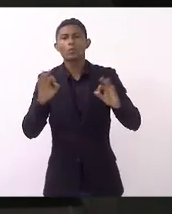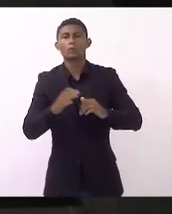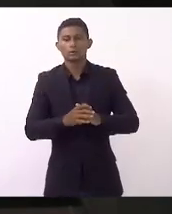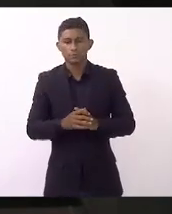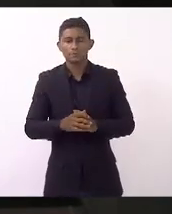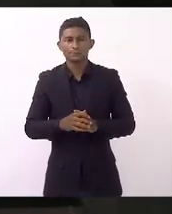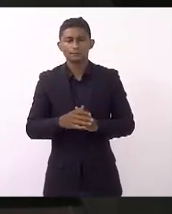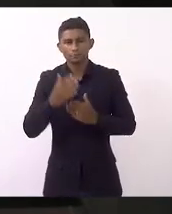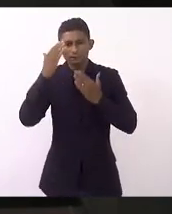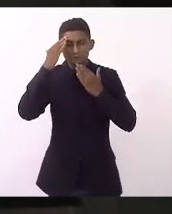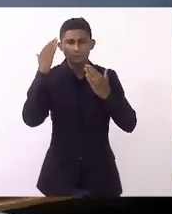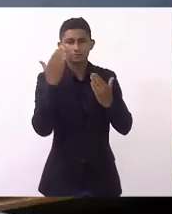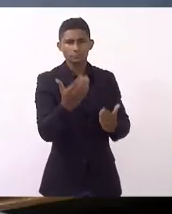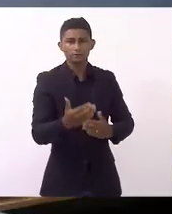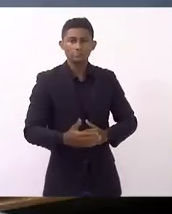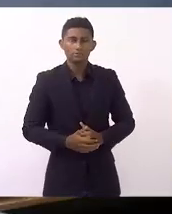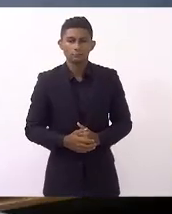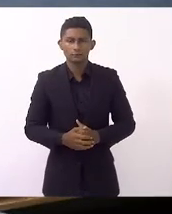Congresso Nacional. Muito obrigado.